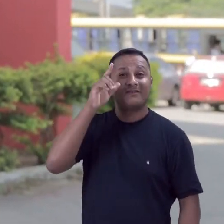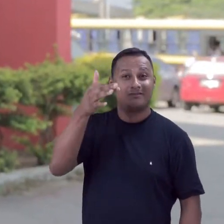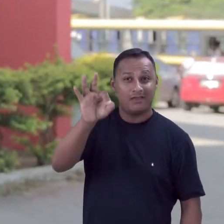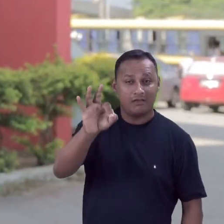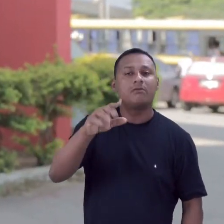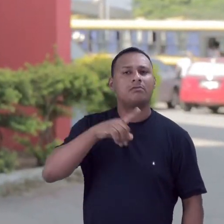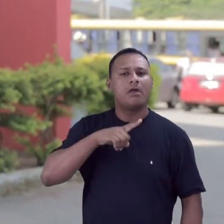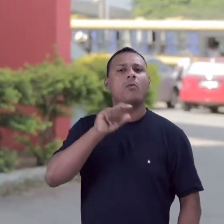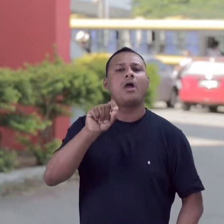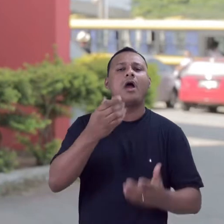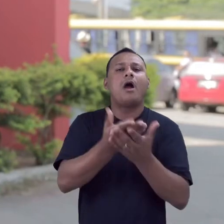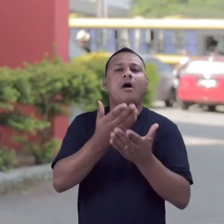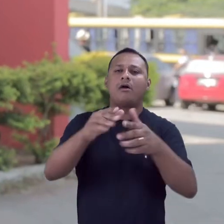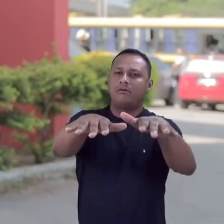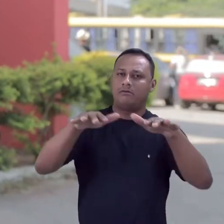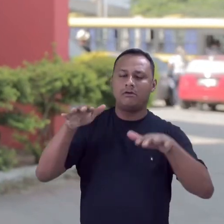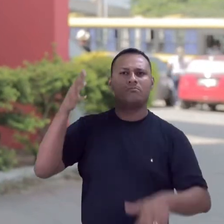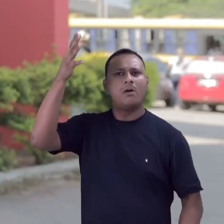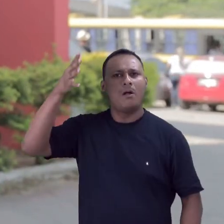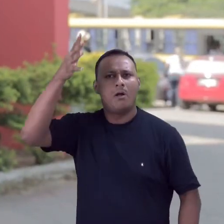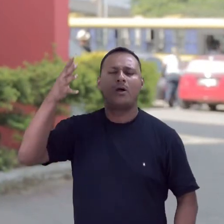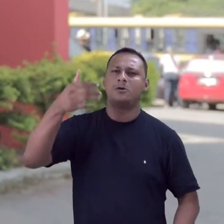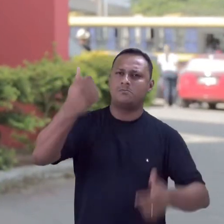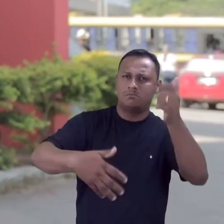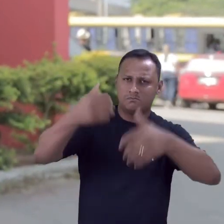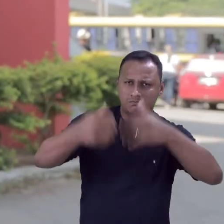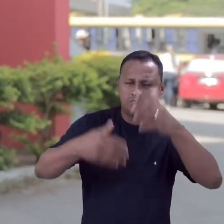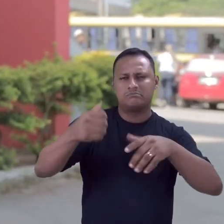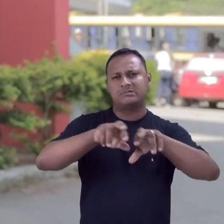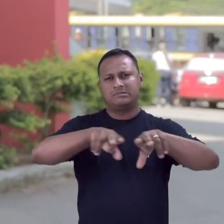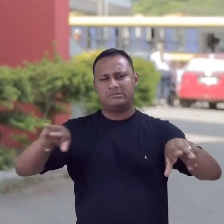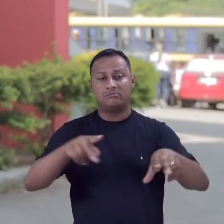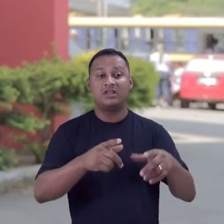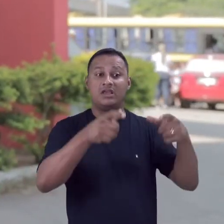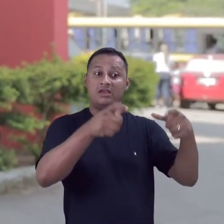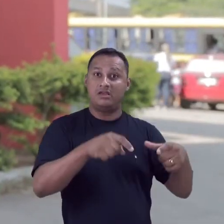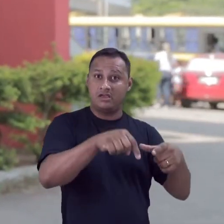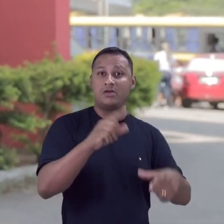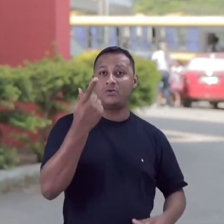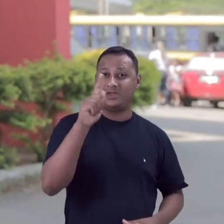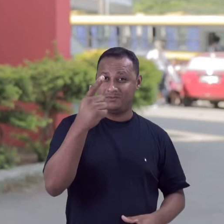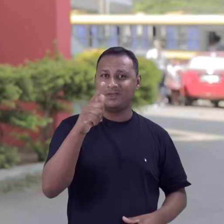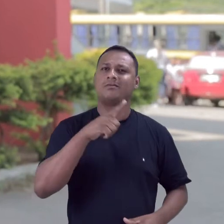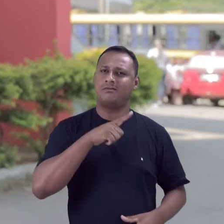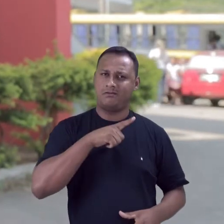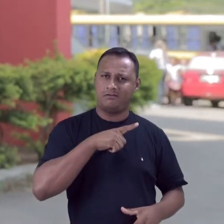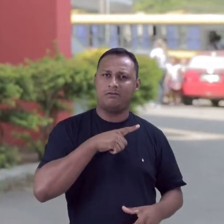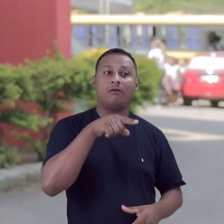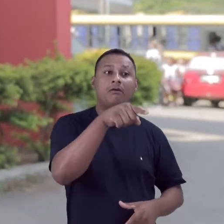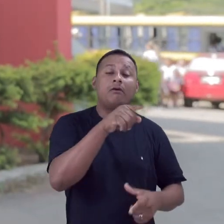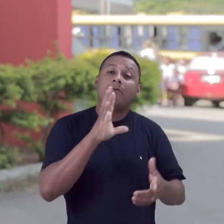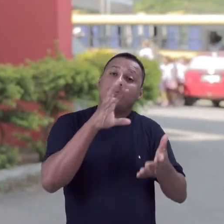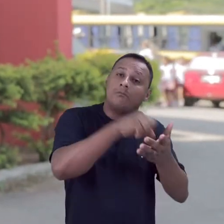os desafios da Justiça Civil. Esse evento acontece às 8 da manhã no Auditório Manuel Vereza, no campus de Goiabeiras. As inscrições